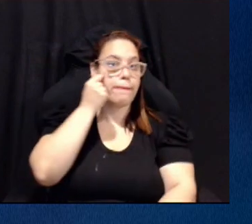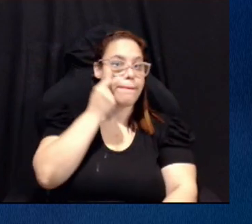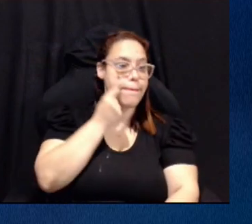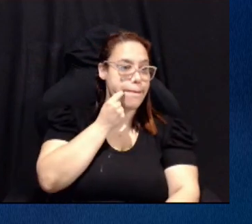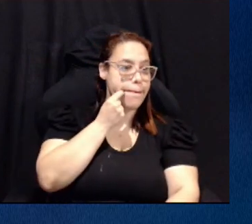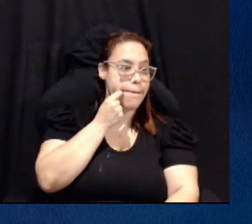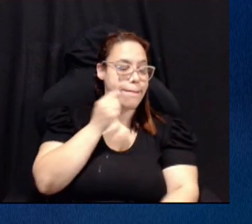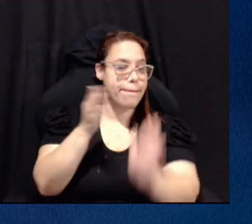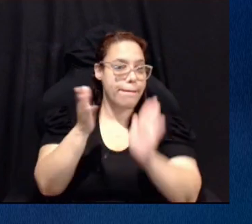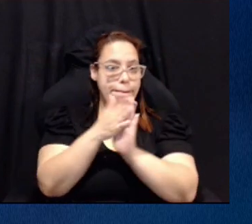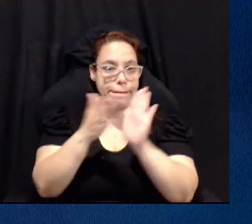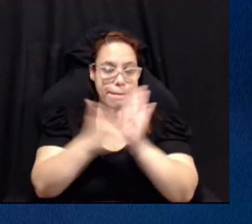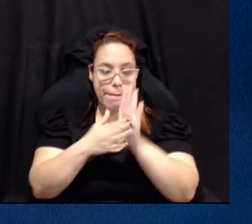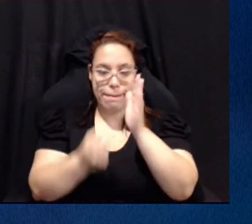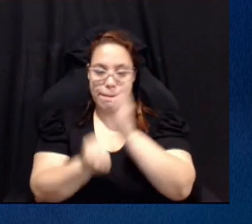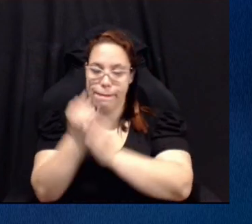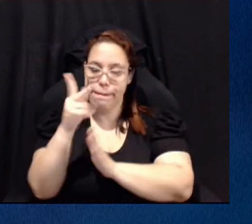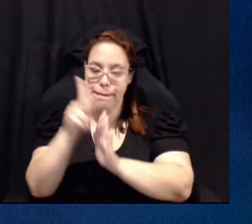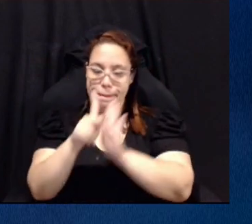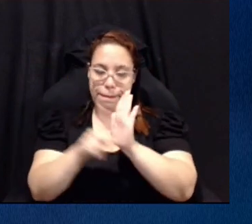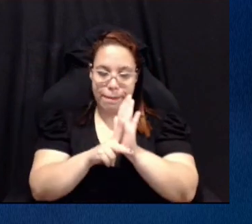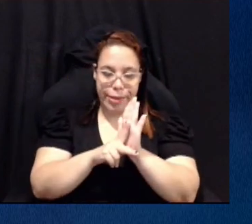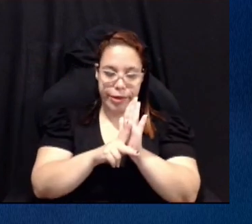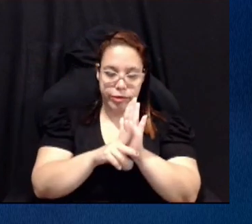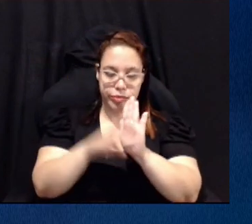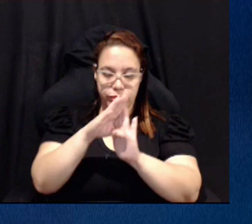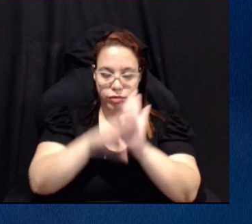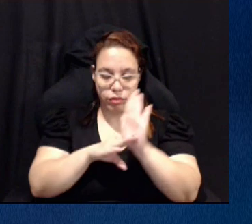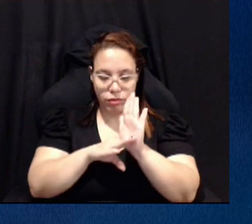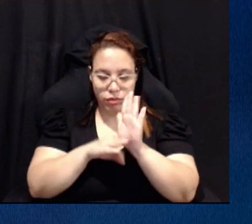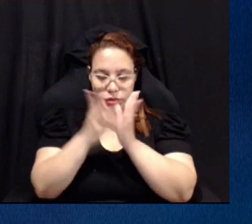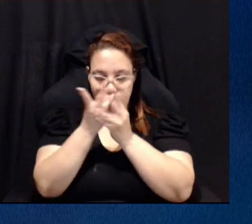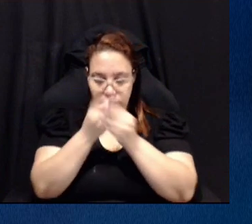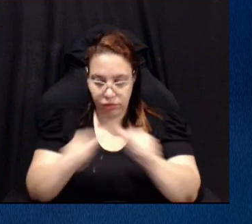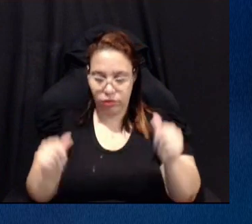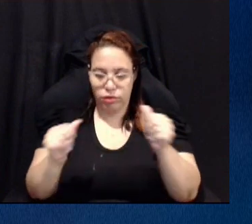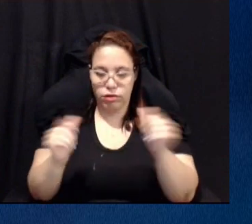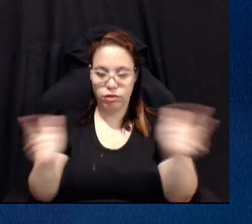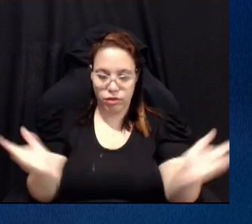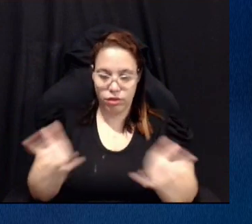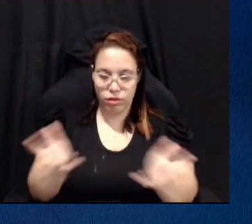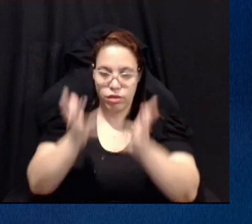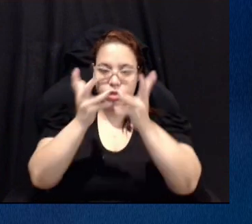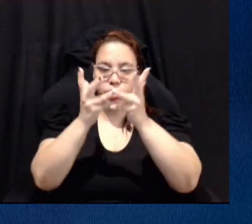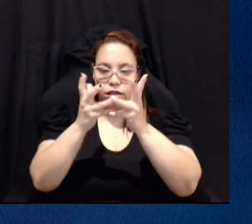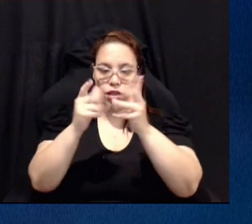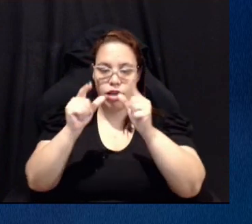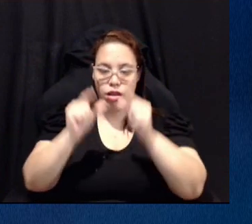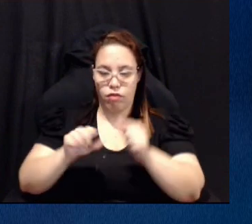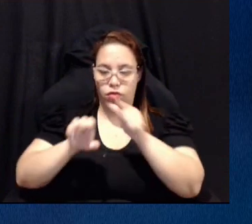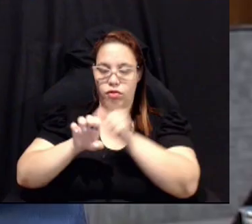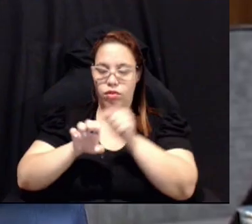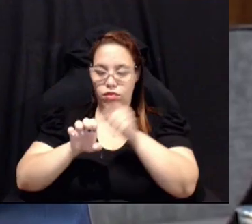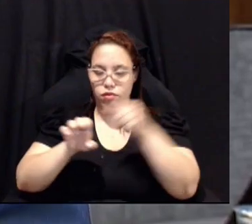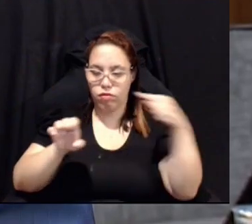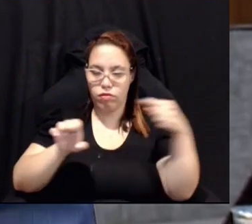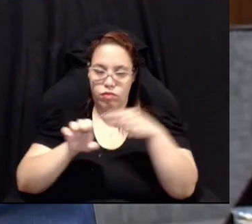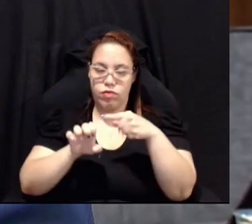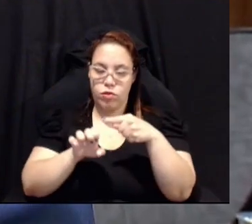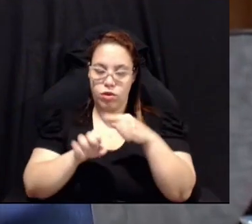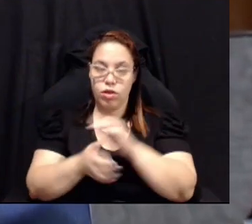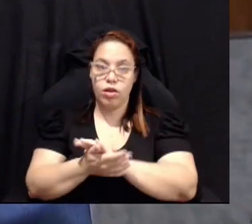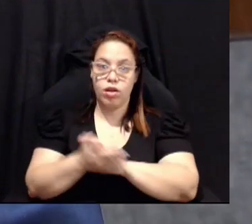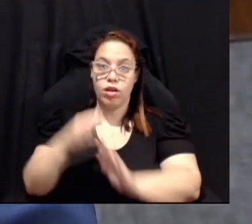a criação de um programa de desburocratização e incentivo aos pequenos empreendedores no município.